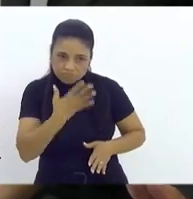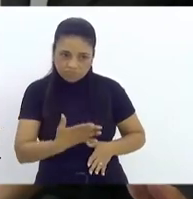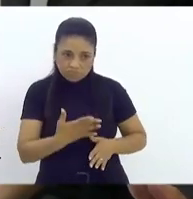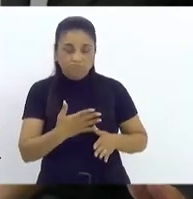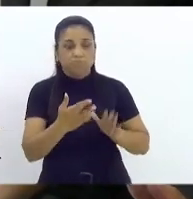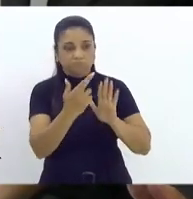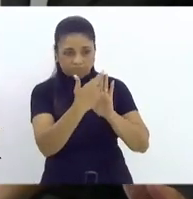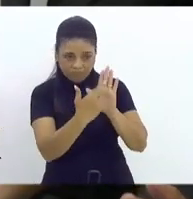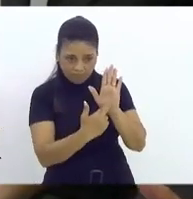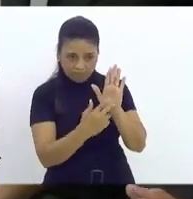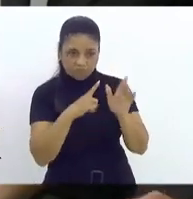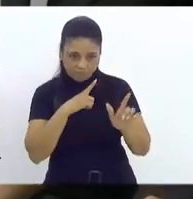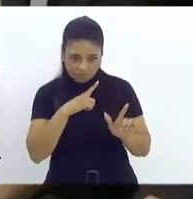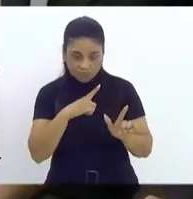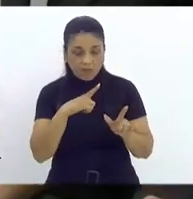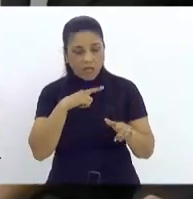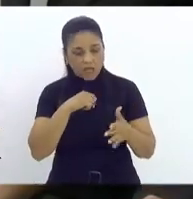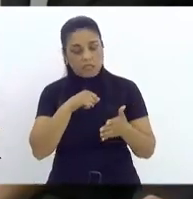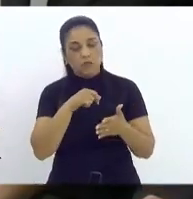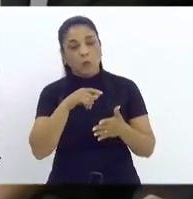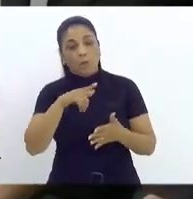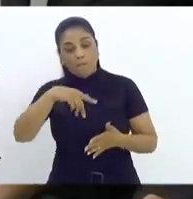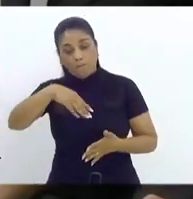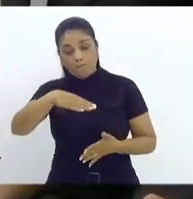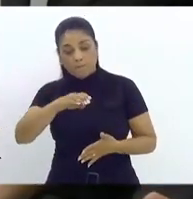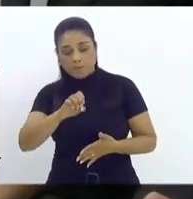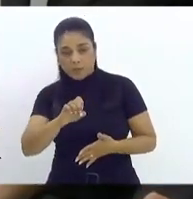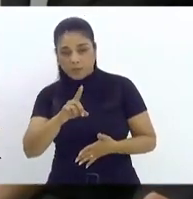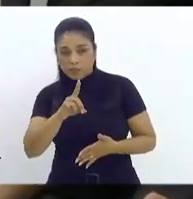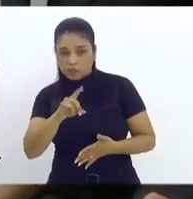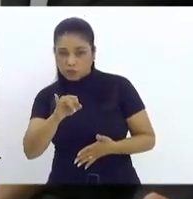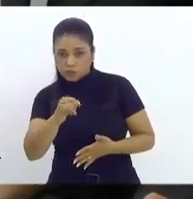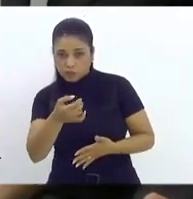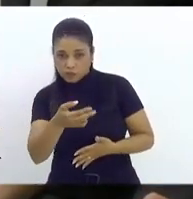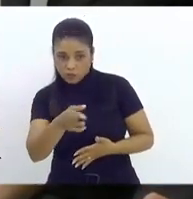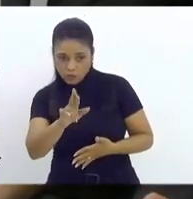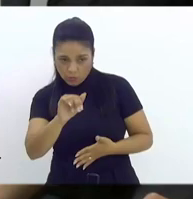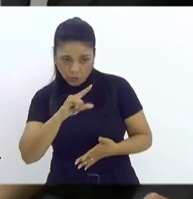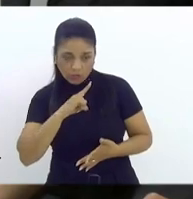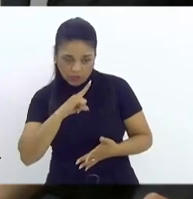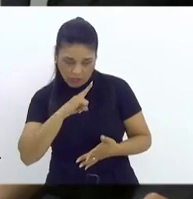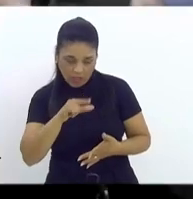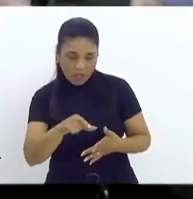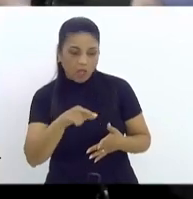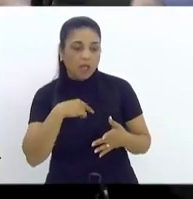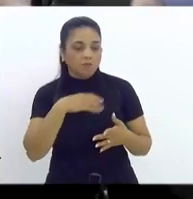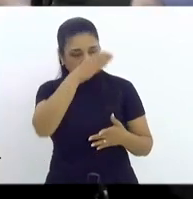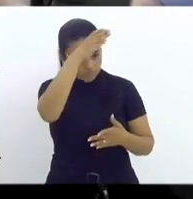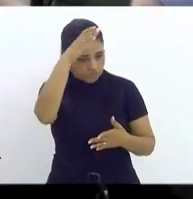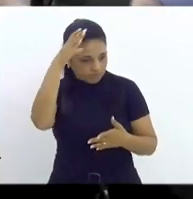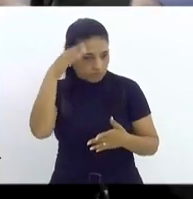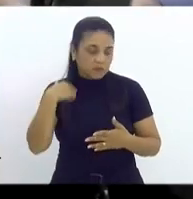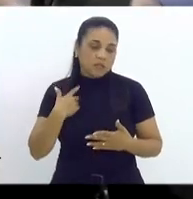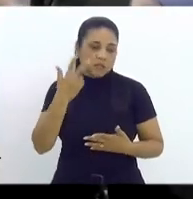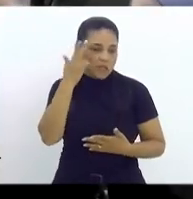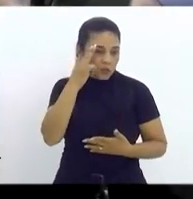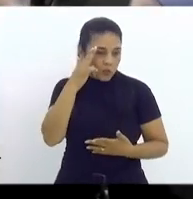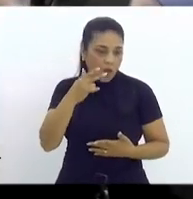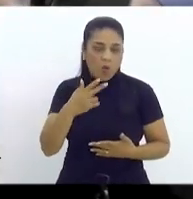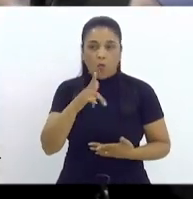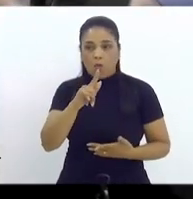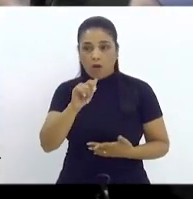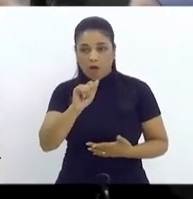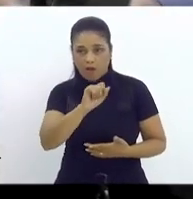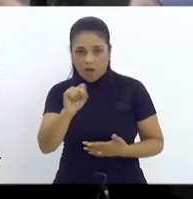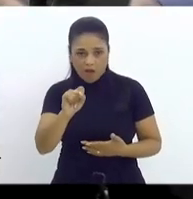é colocado o medidor da distribuidora e dado alta no consumo do cliente para utilização do gás natural. Nesse primeiro momento, e é o